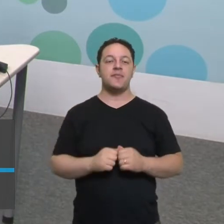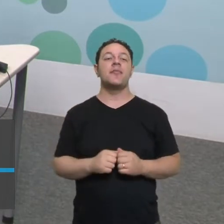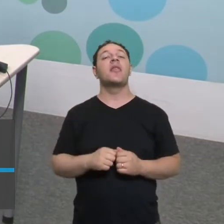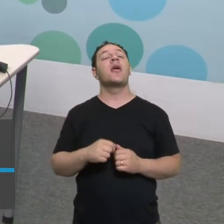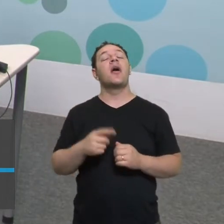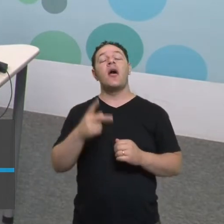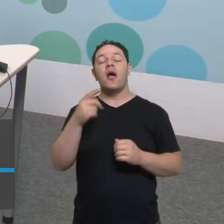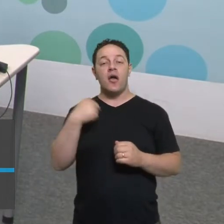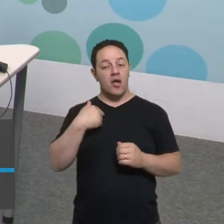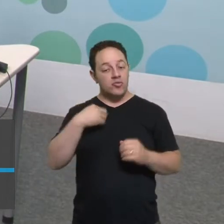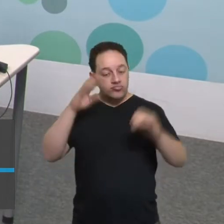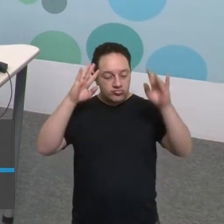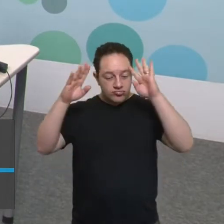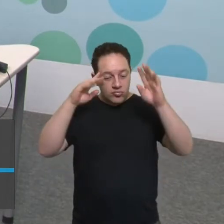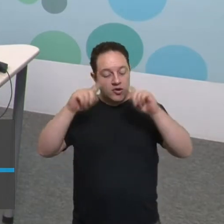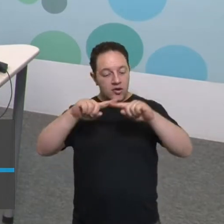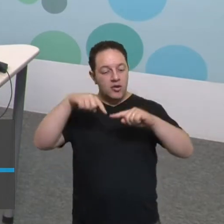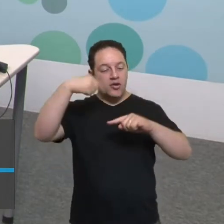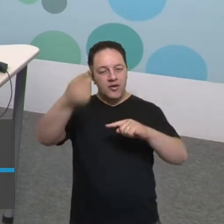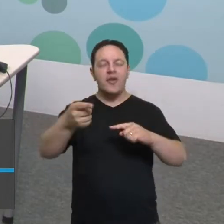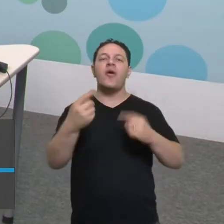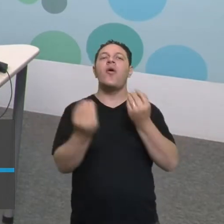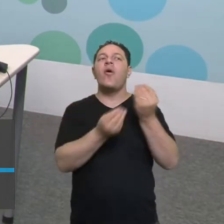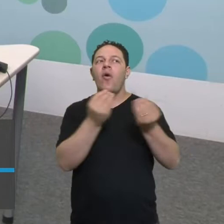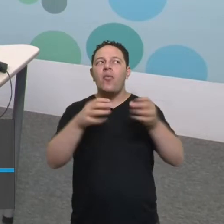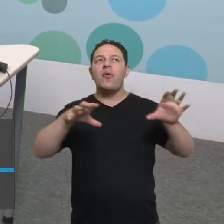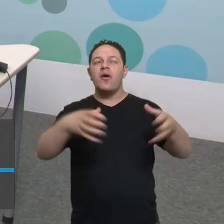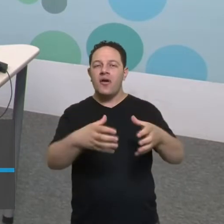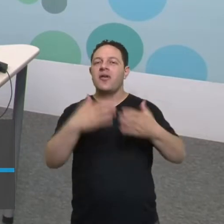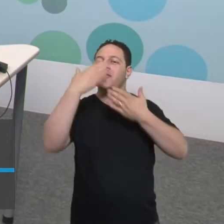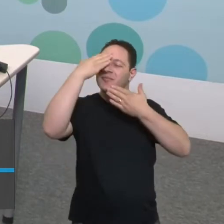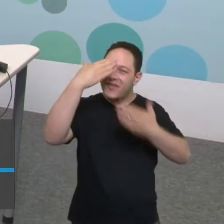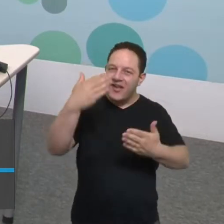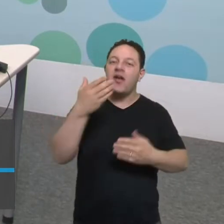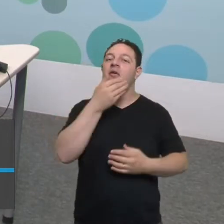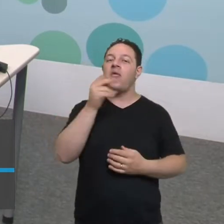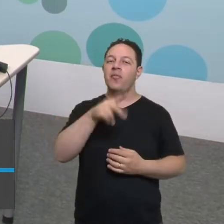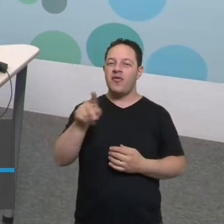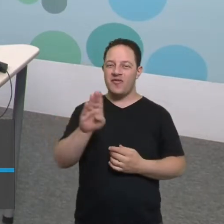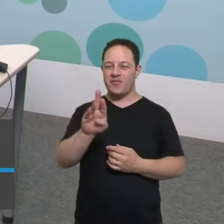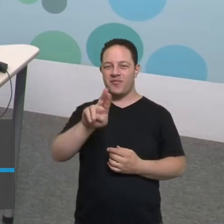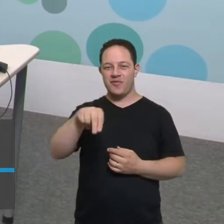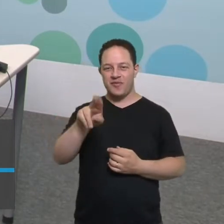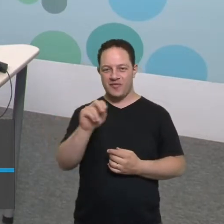pensar o meu planejamento para o conselho gratidão professor Bruno começou